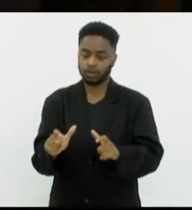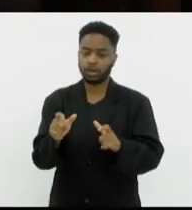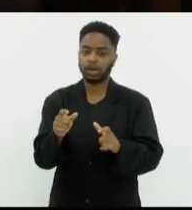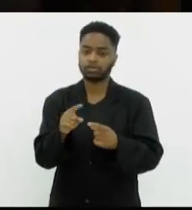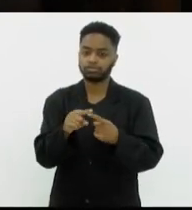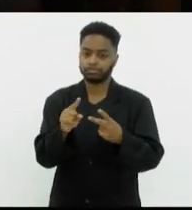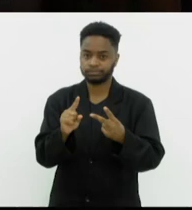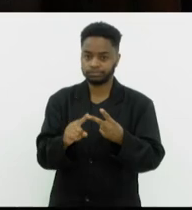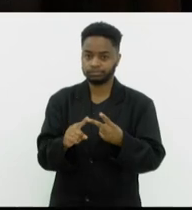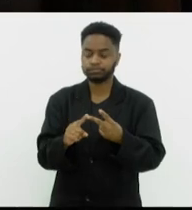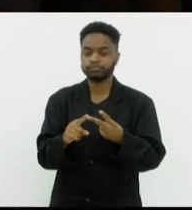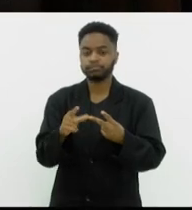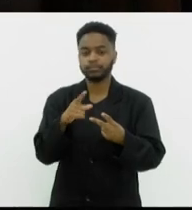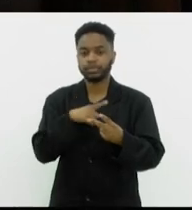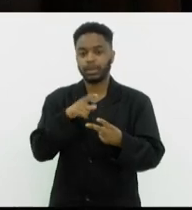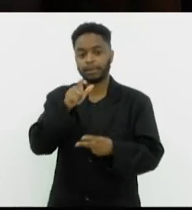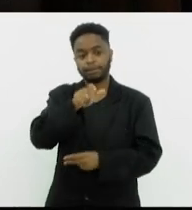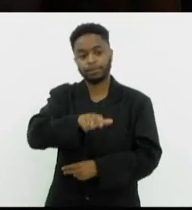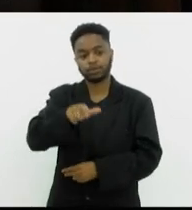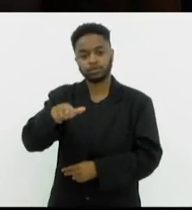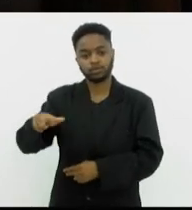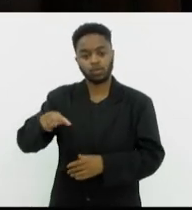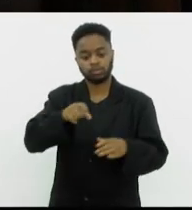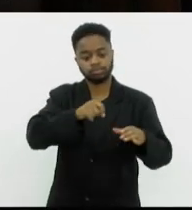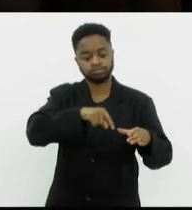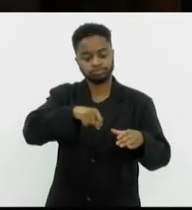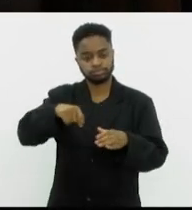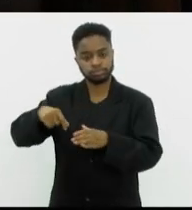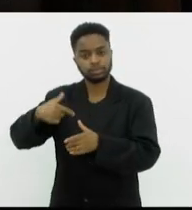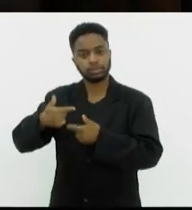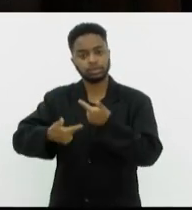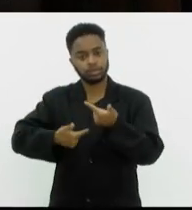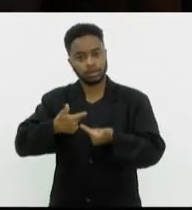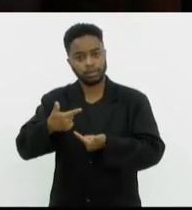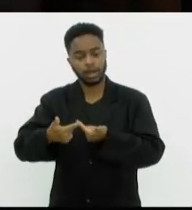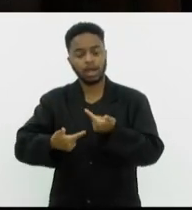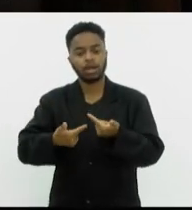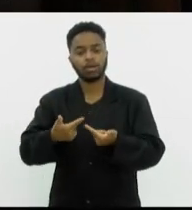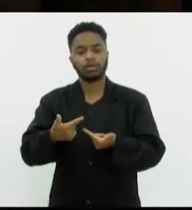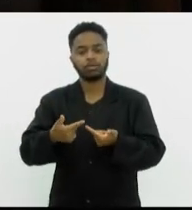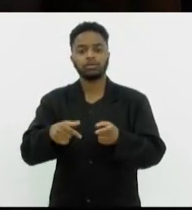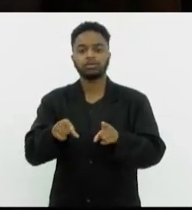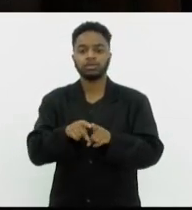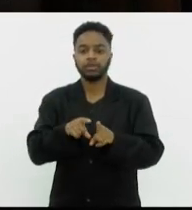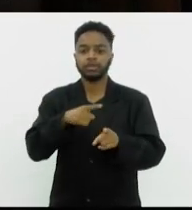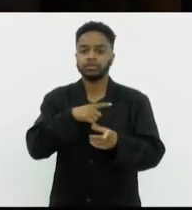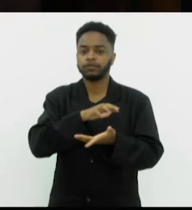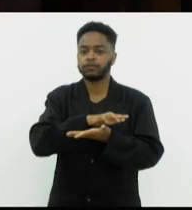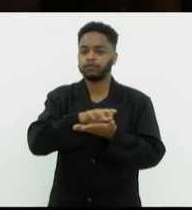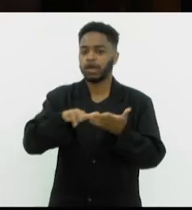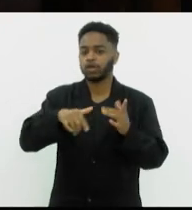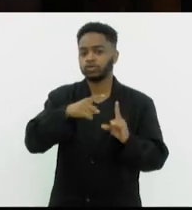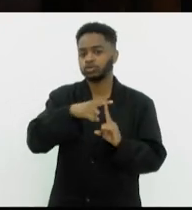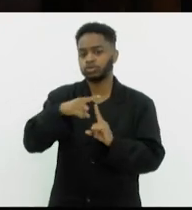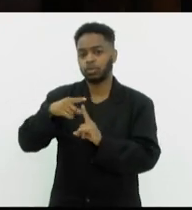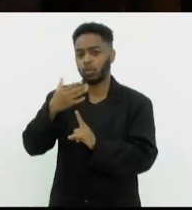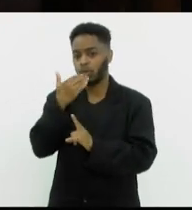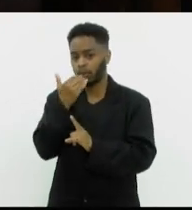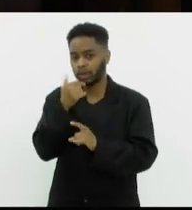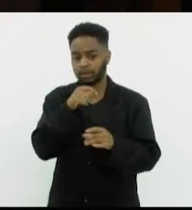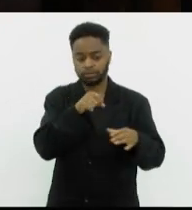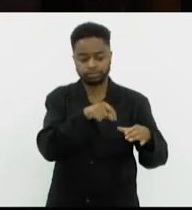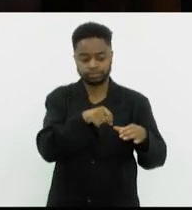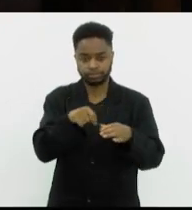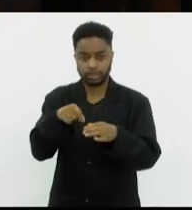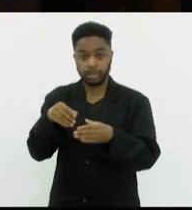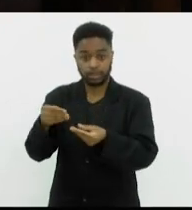locais onde os produtores têm o seu trabalho, produzem diversos tipos de alimentos que vêm aqui